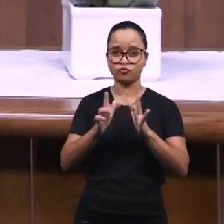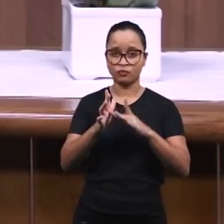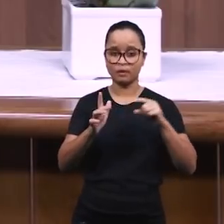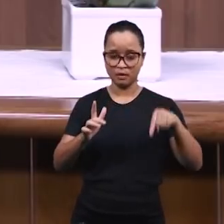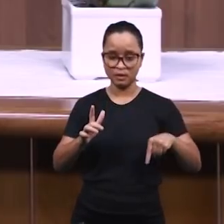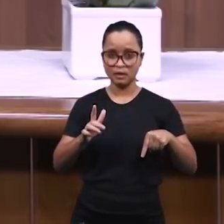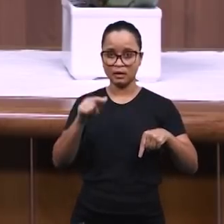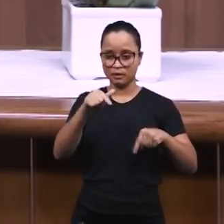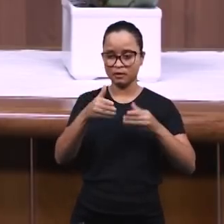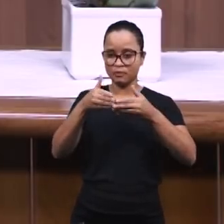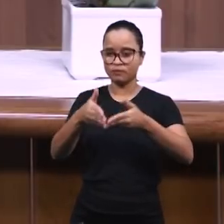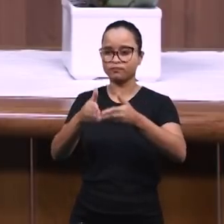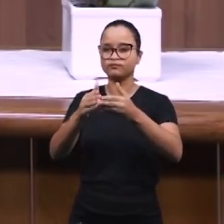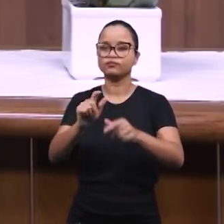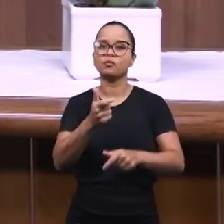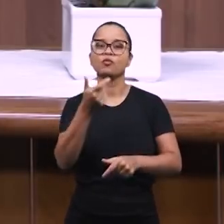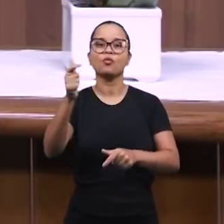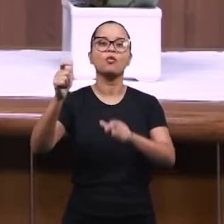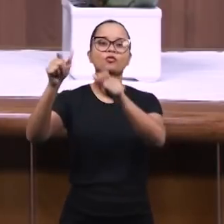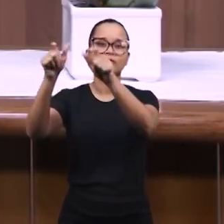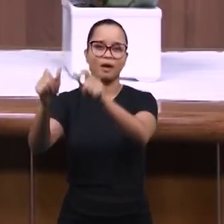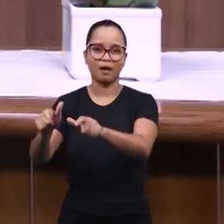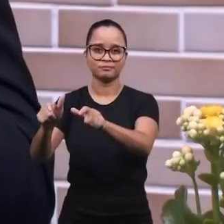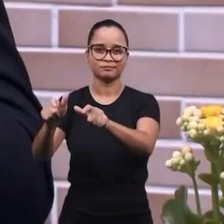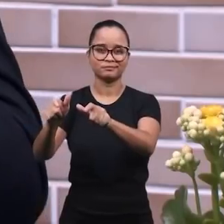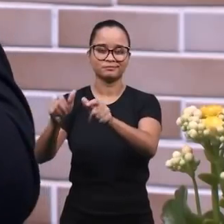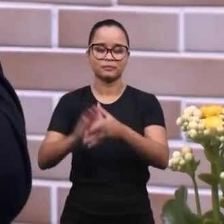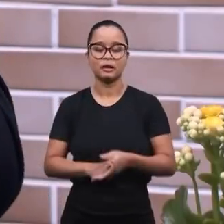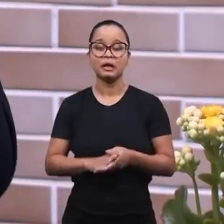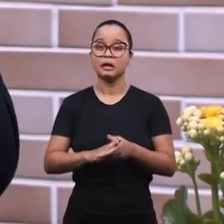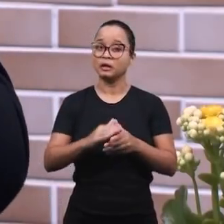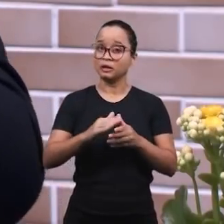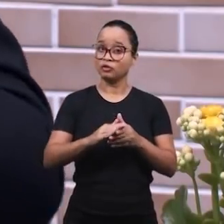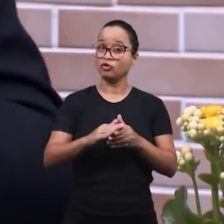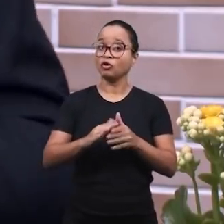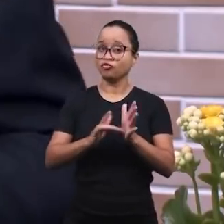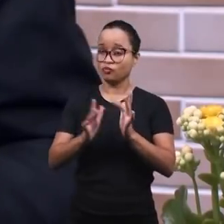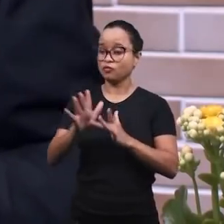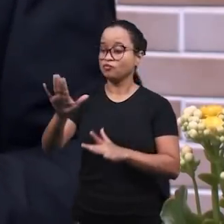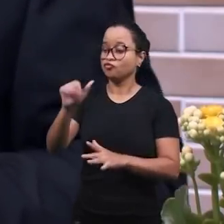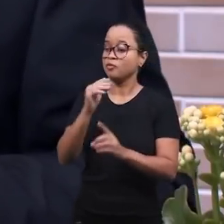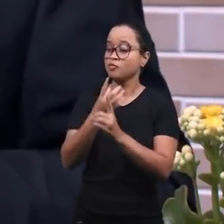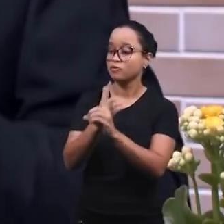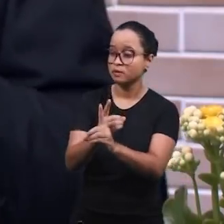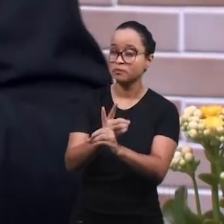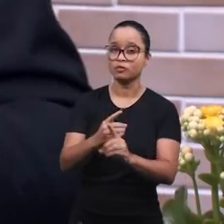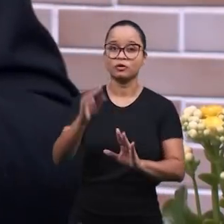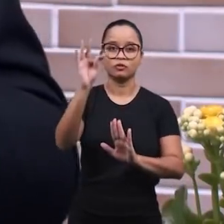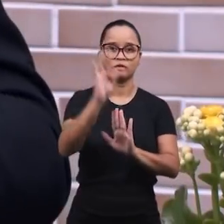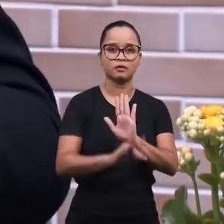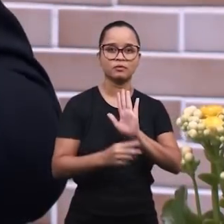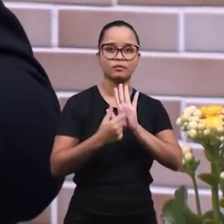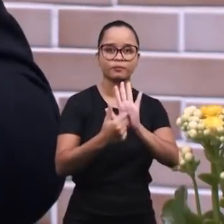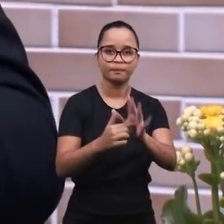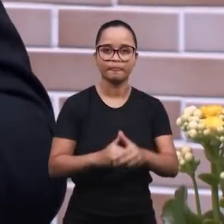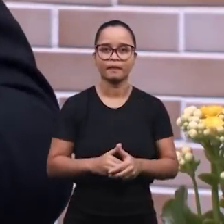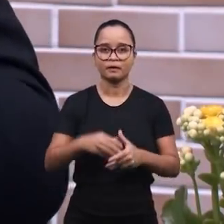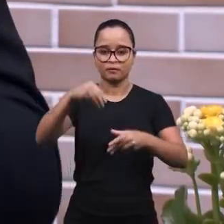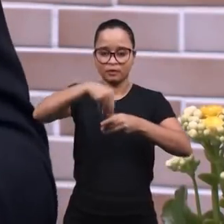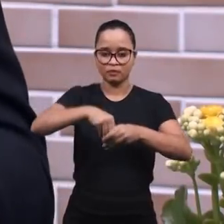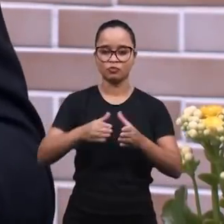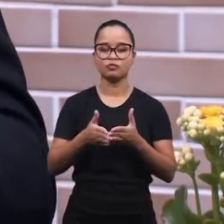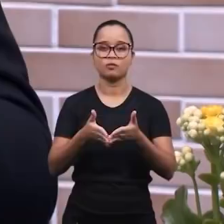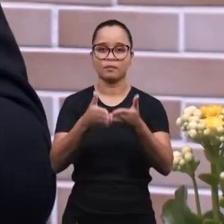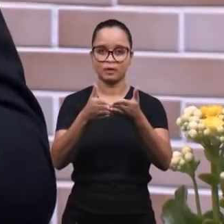desse lago. E Jesus então chama os seus discípulos. E o texto bíblico diz que os seus discípulos entraram no barquinho ou